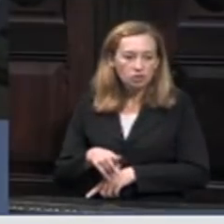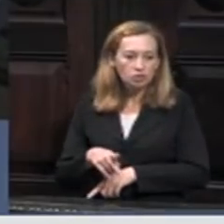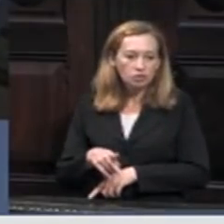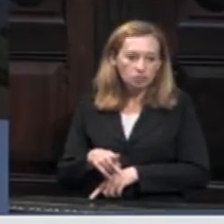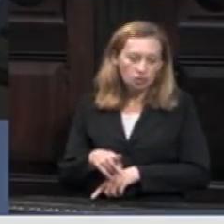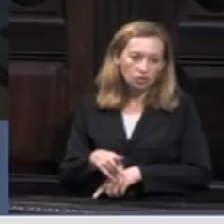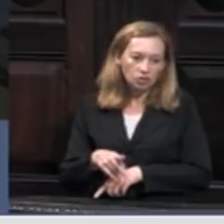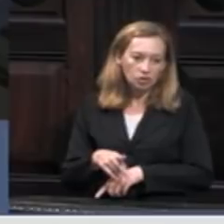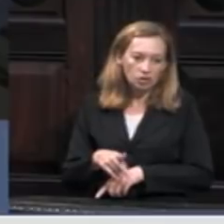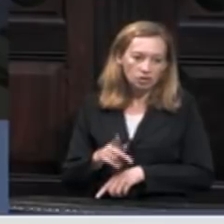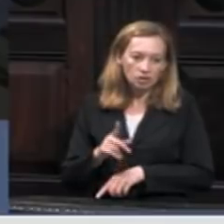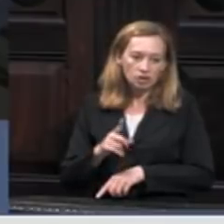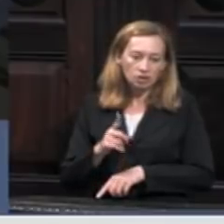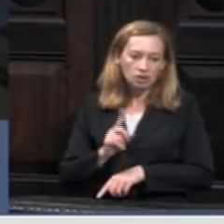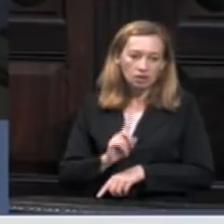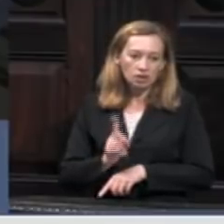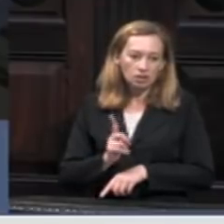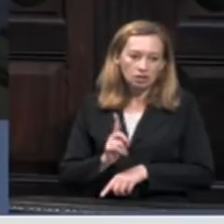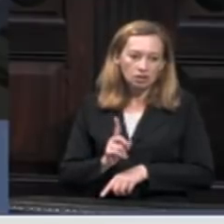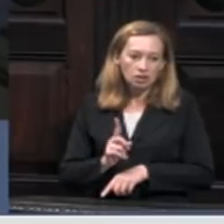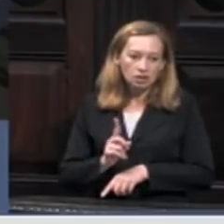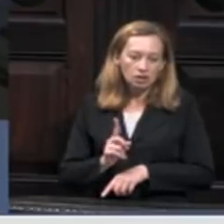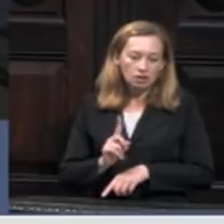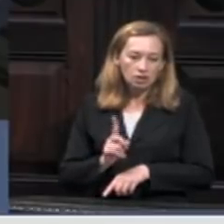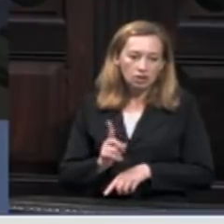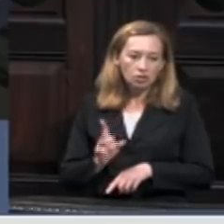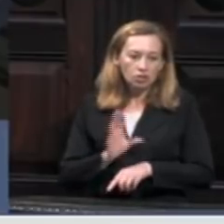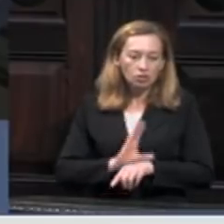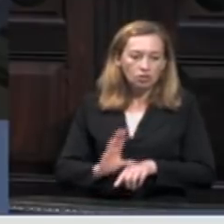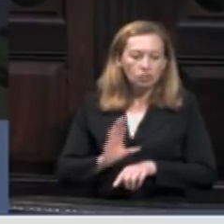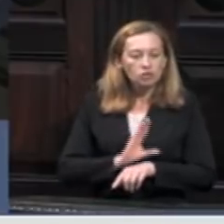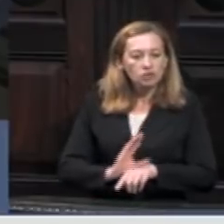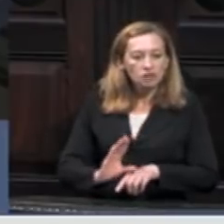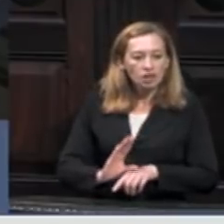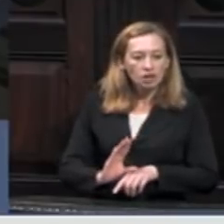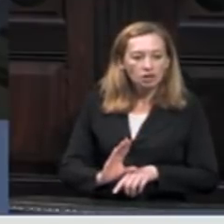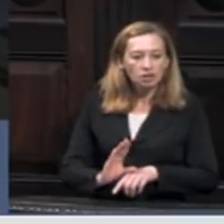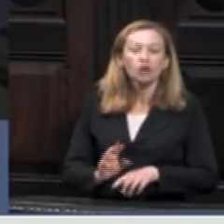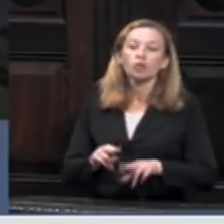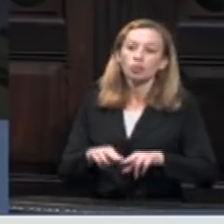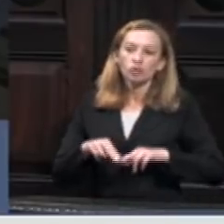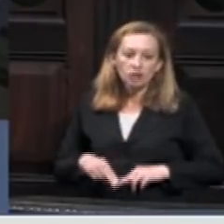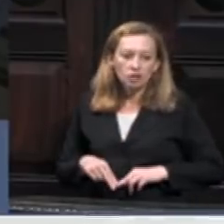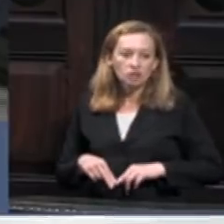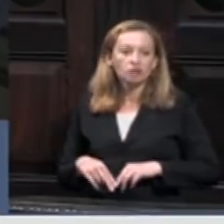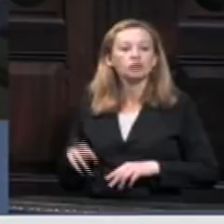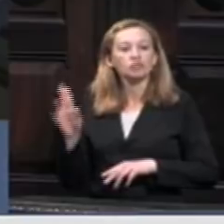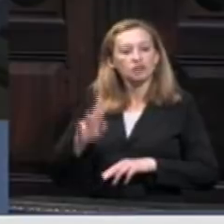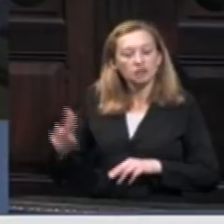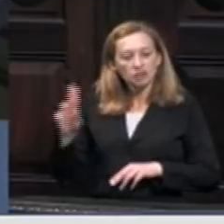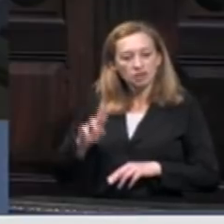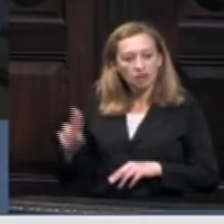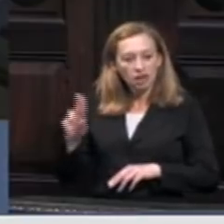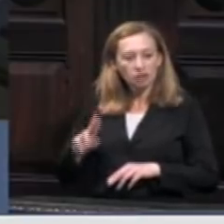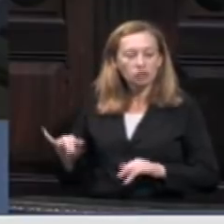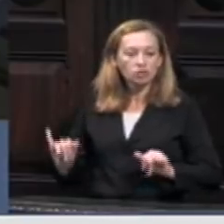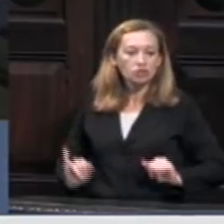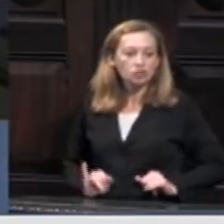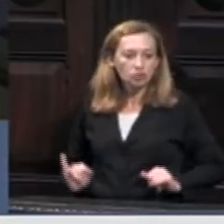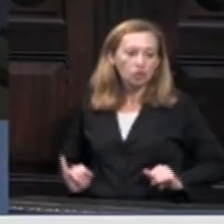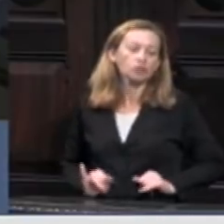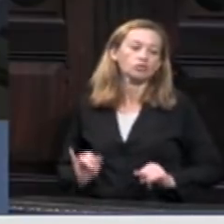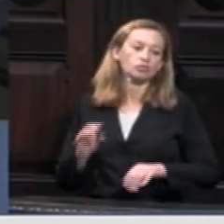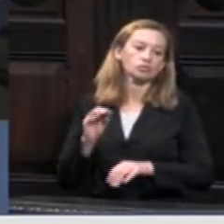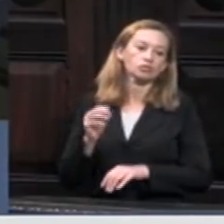os seus concursos. Dessa forma, as universidades passam a ter no orçamento uma autonomia na rubrica